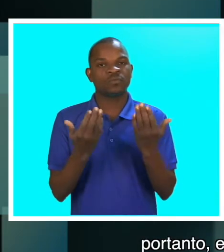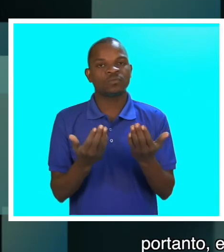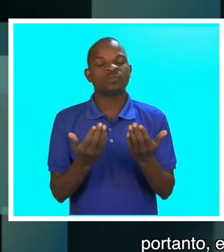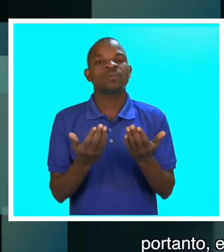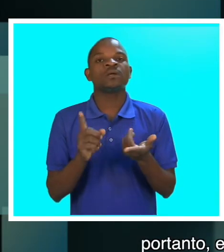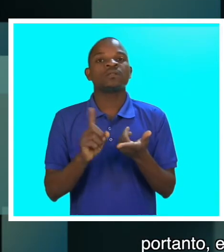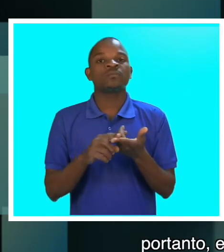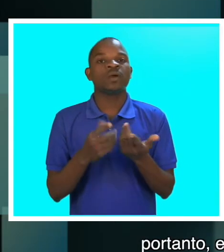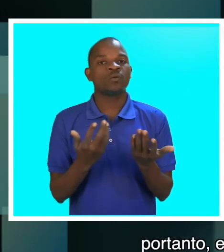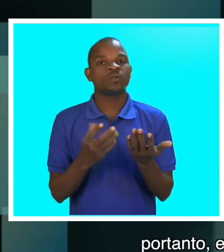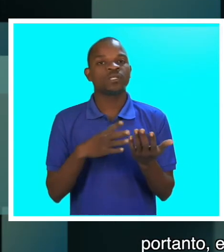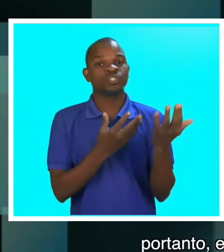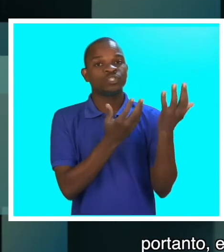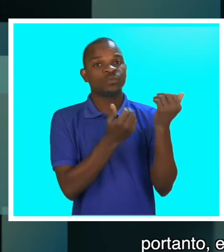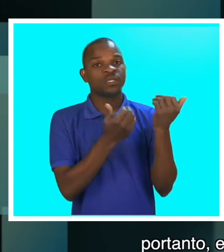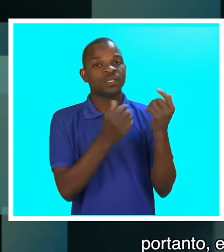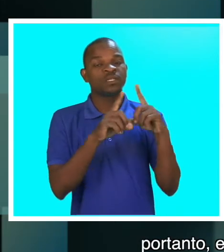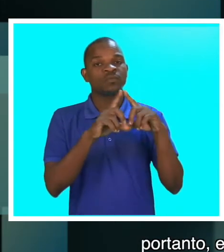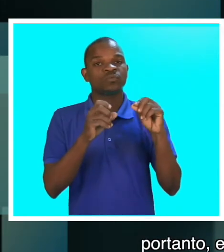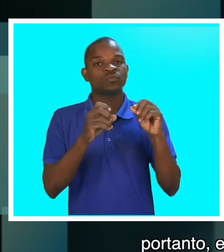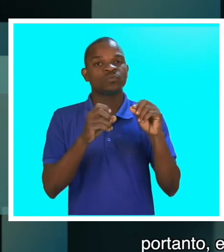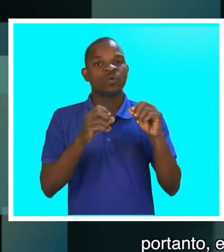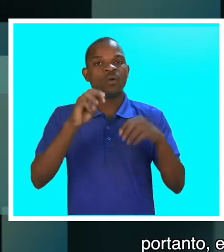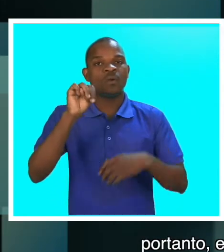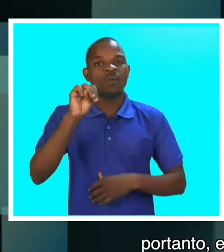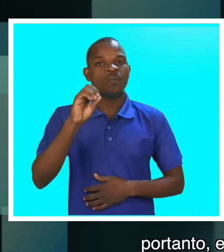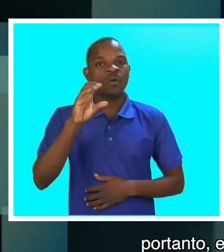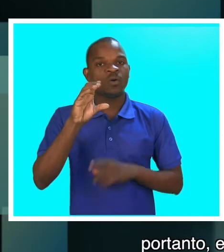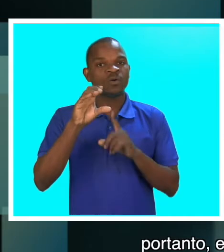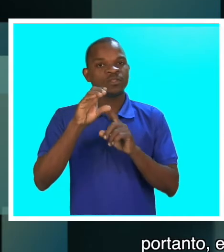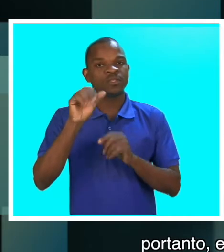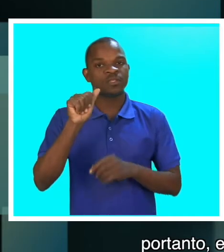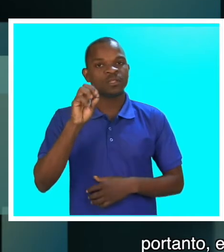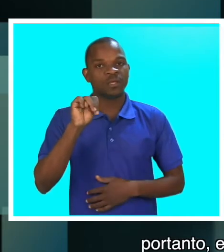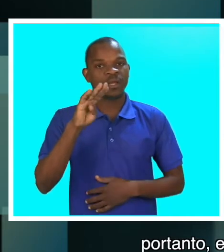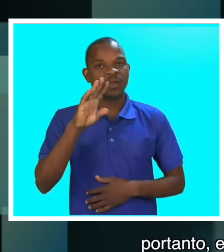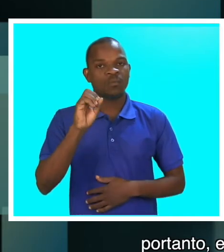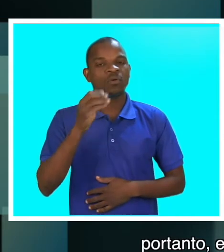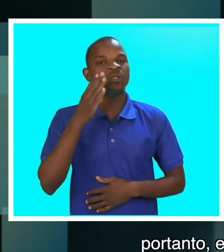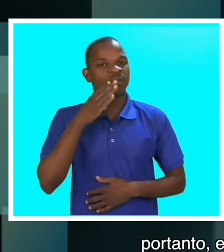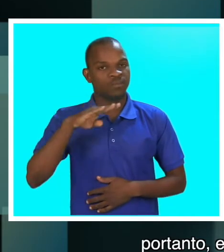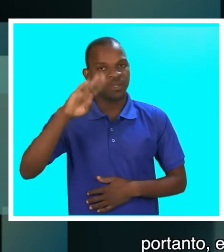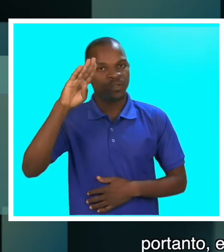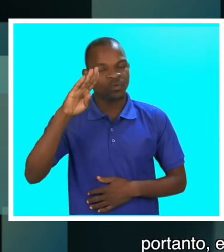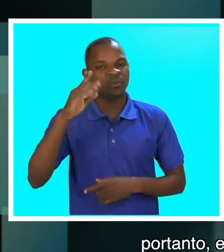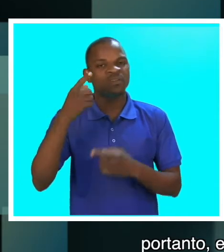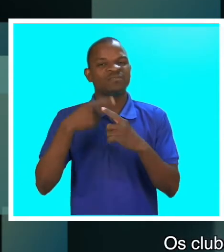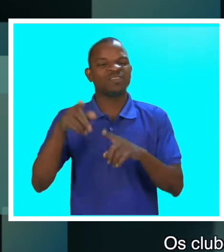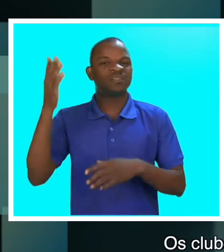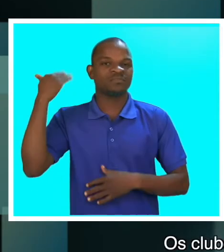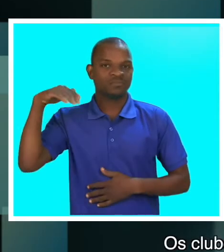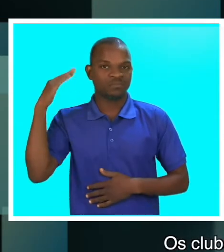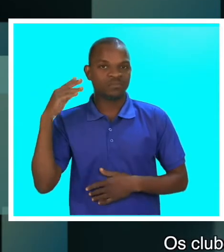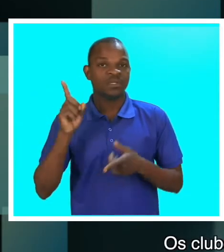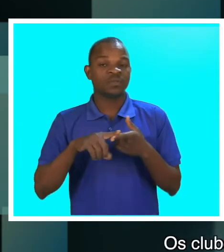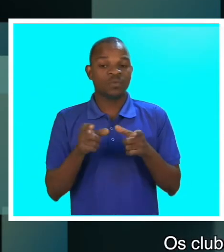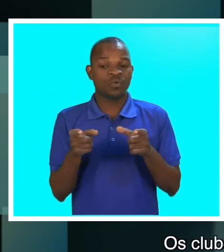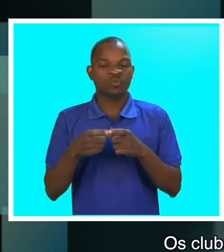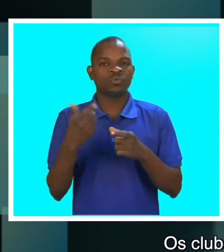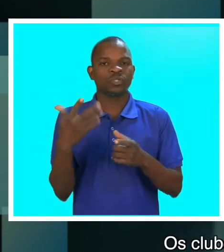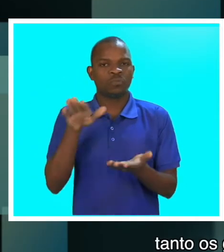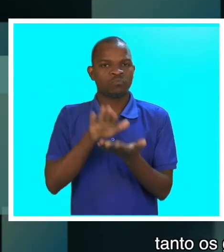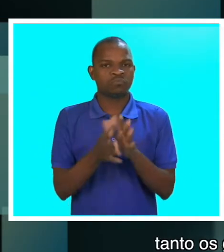Portanto, esperamos um Moçambola muito melhor em relação a todas as outras edições. Os clubes